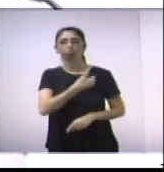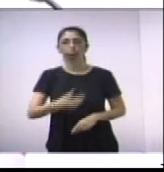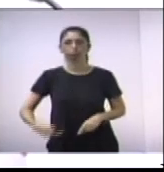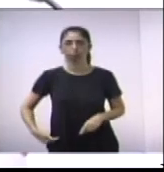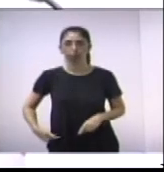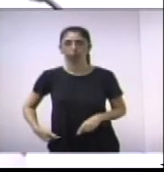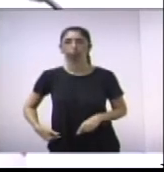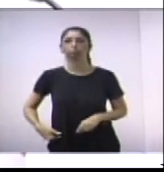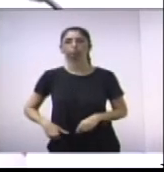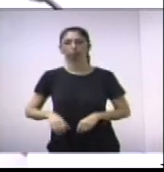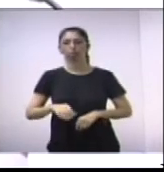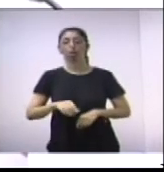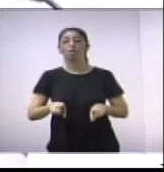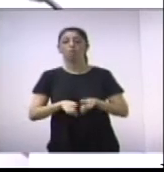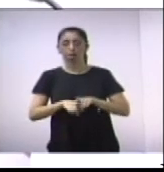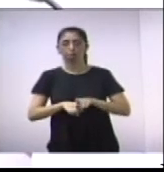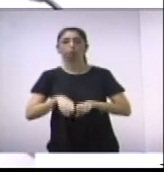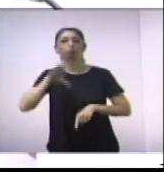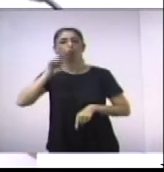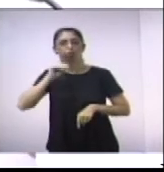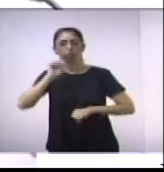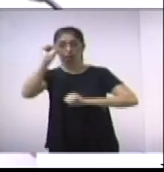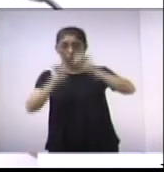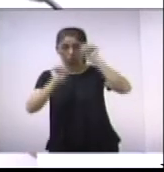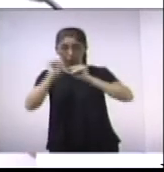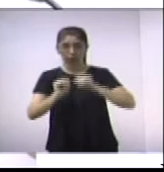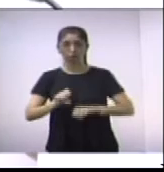prepostos da própria empresa contratada MD4.